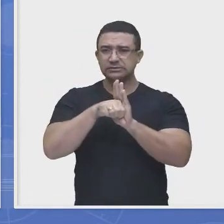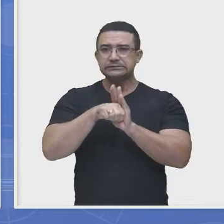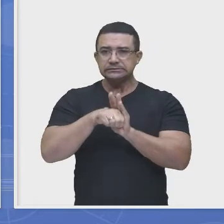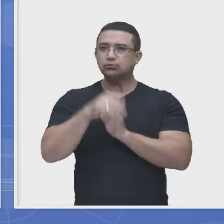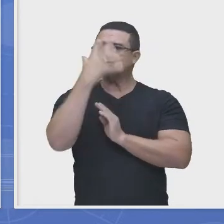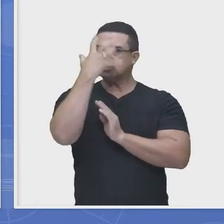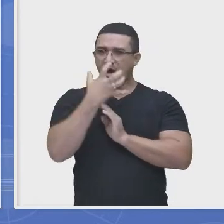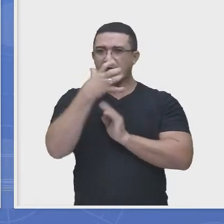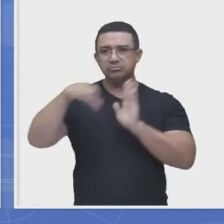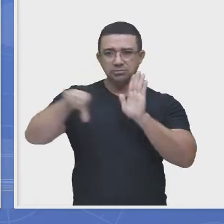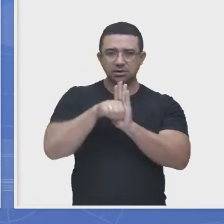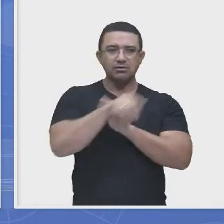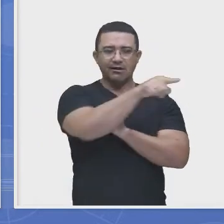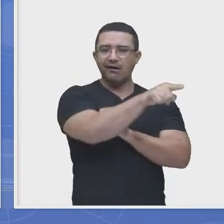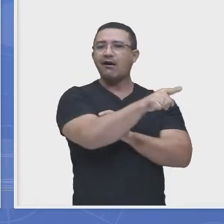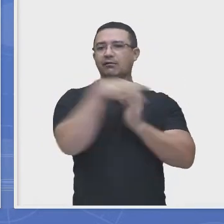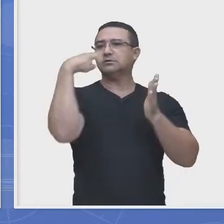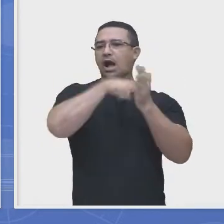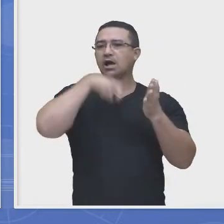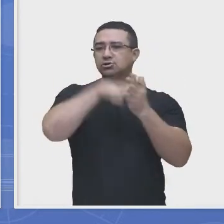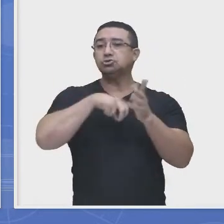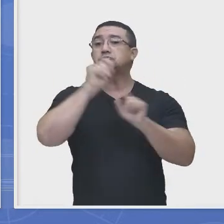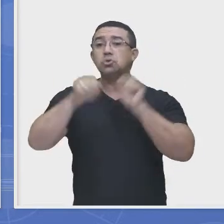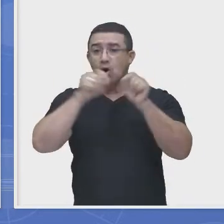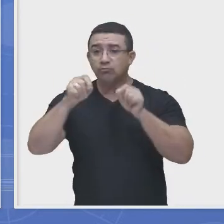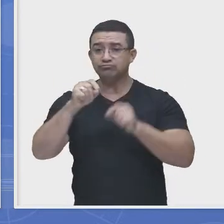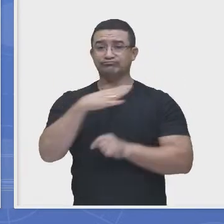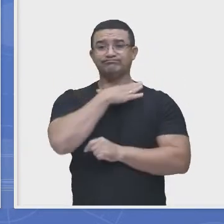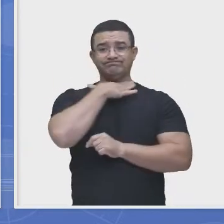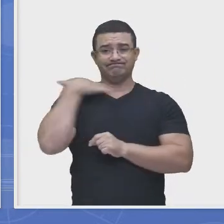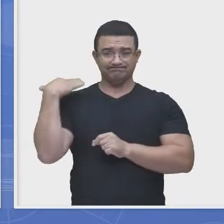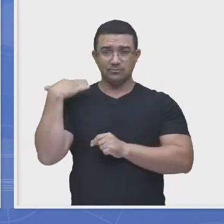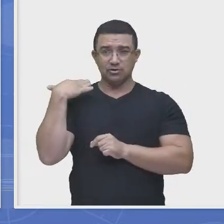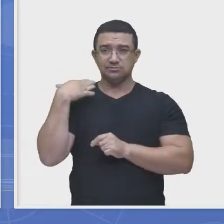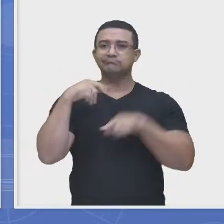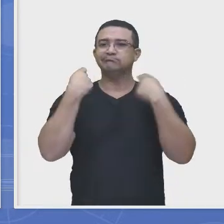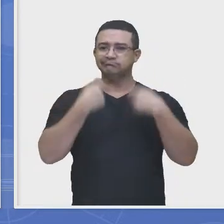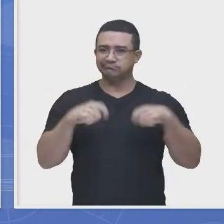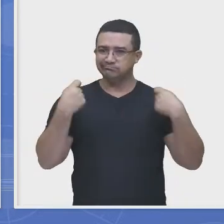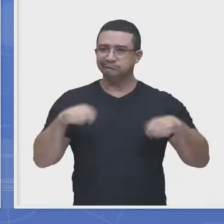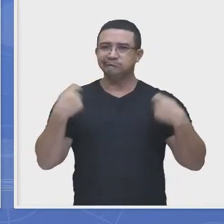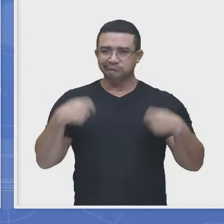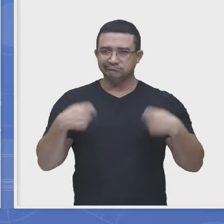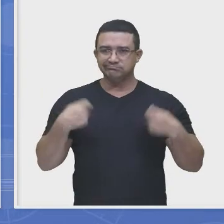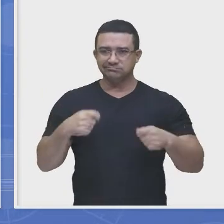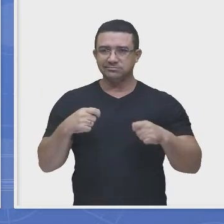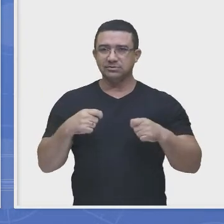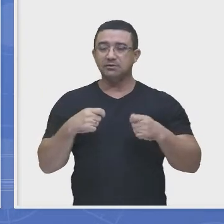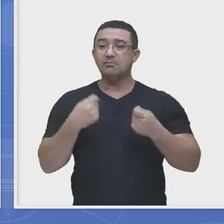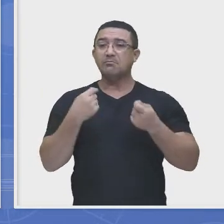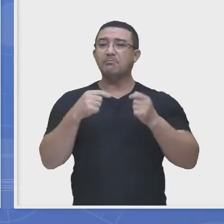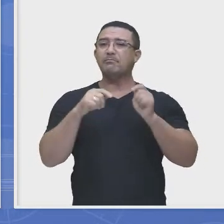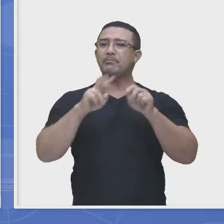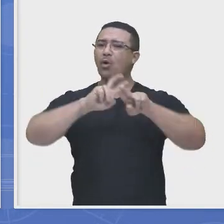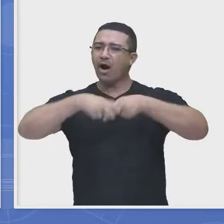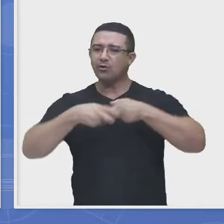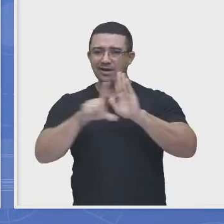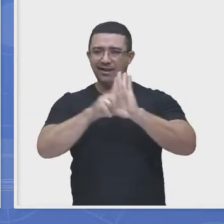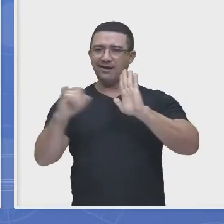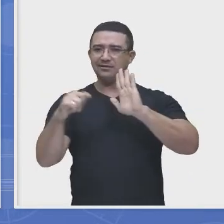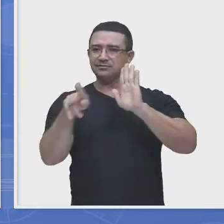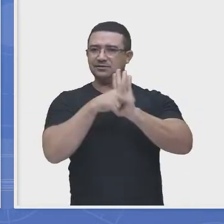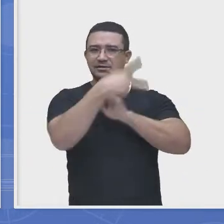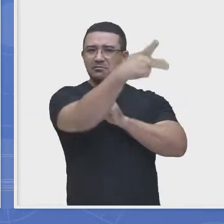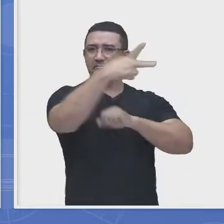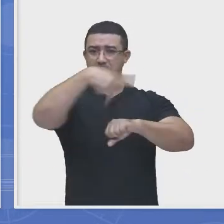um crime muito grave, que ele tem que pagar com esse crime com a sua própria vida. Então, perceba que